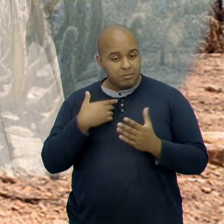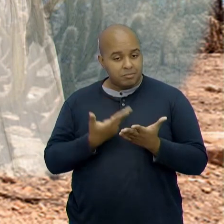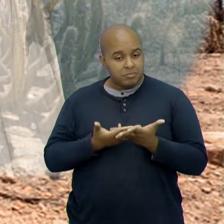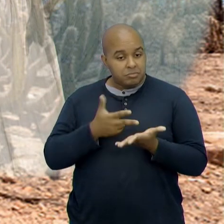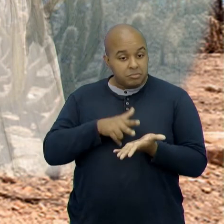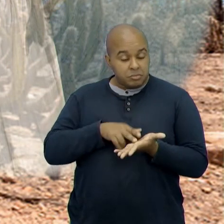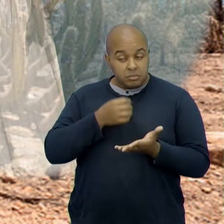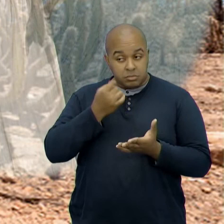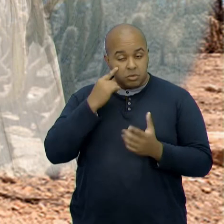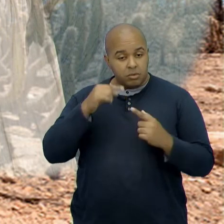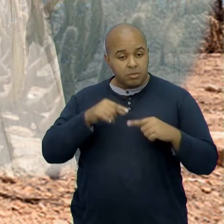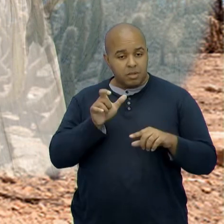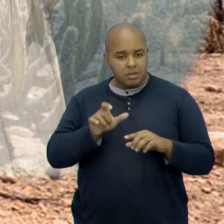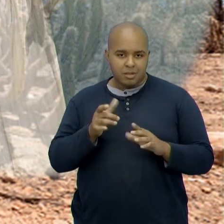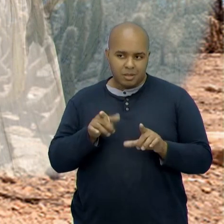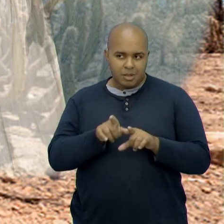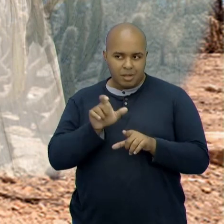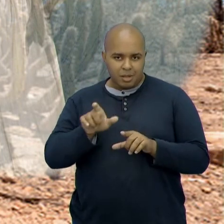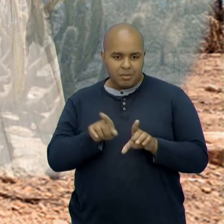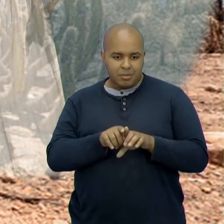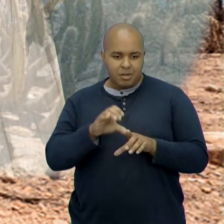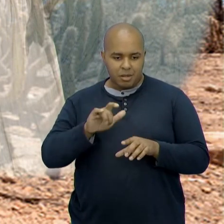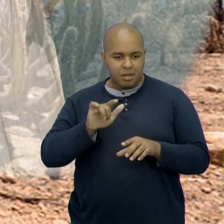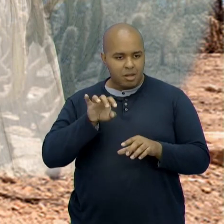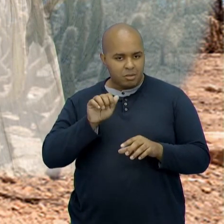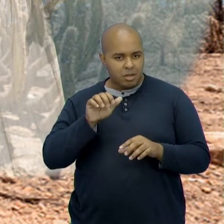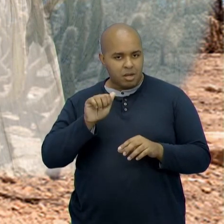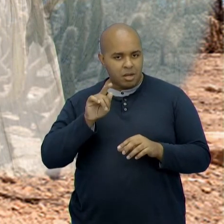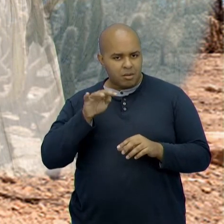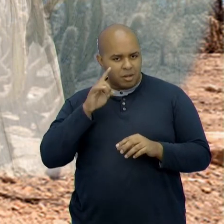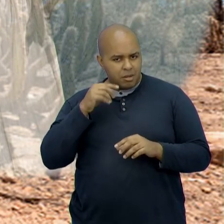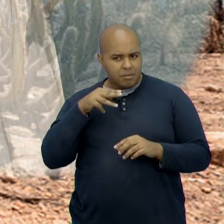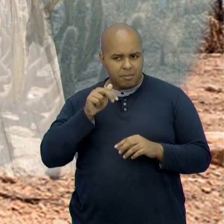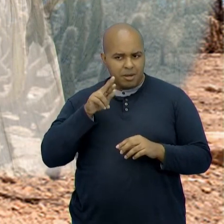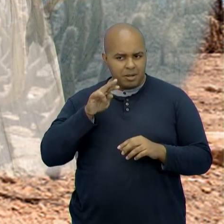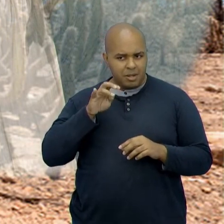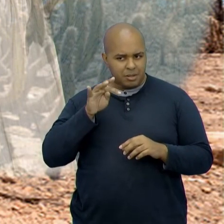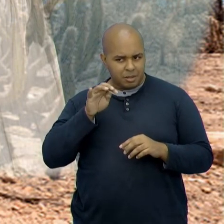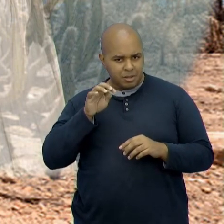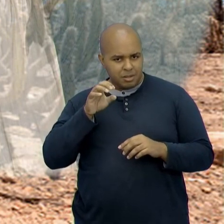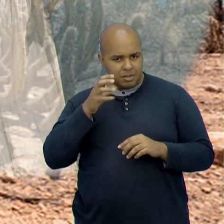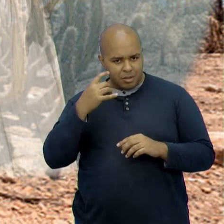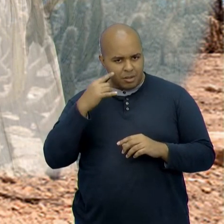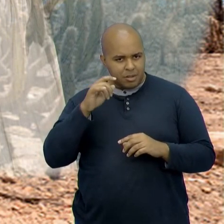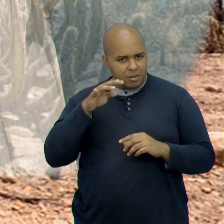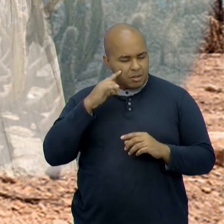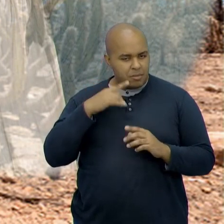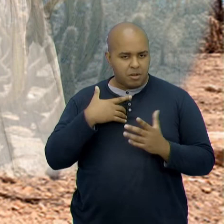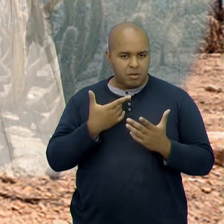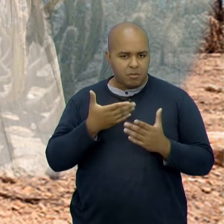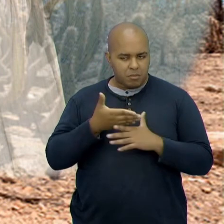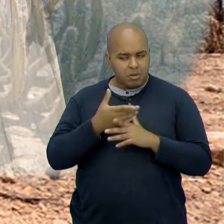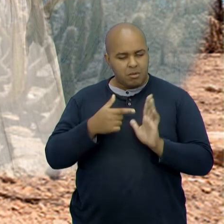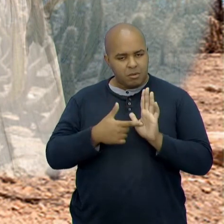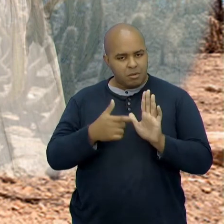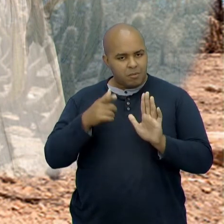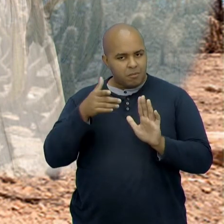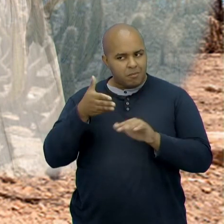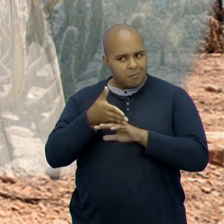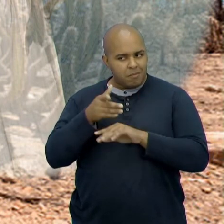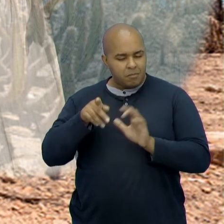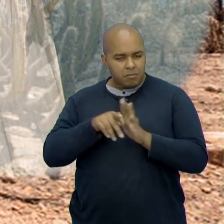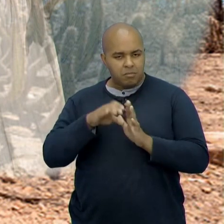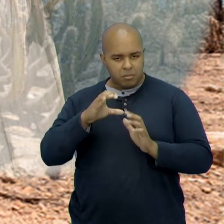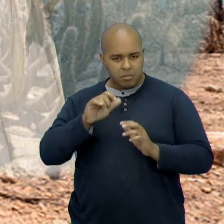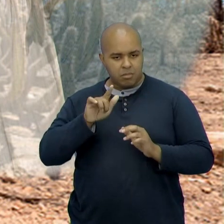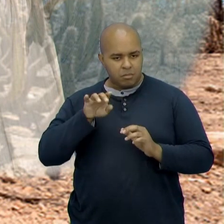interpretação muito boa, tanto dele como da Cláudia de Abreu. A Marieta Severo também faz um papel maravilhoso, mas eu destaco aí o papel